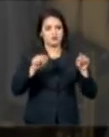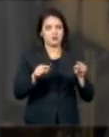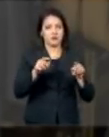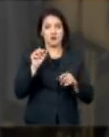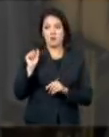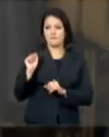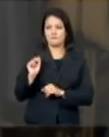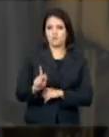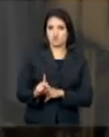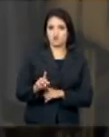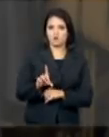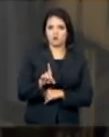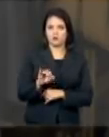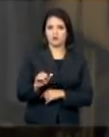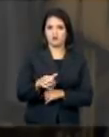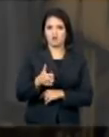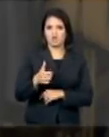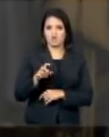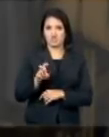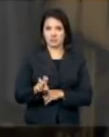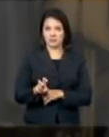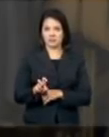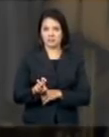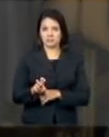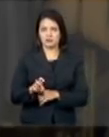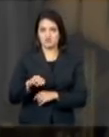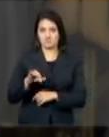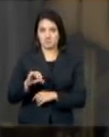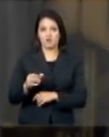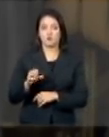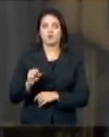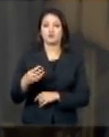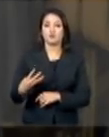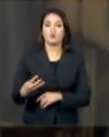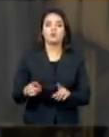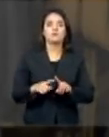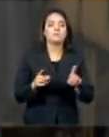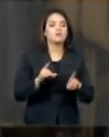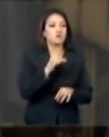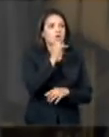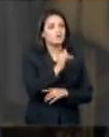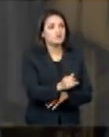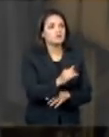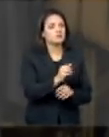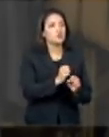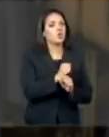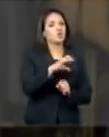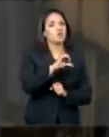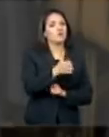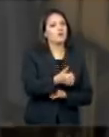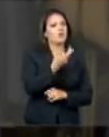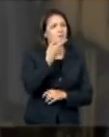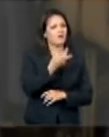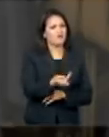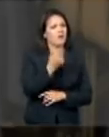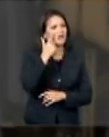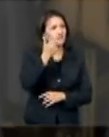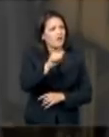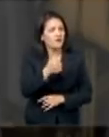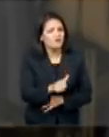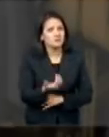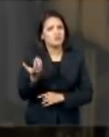de 5 de 84 e somente foi notificada e 91 para se manifestar sobre a revisão dos seus proventos